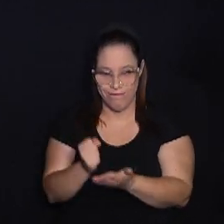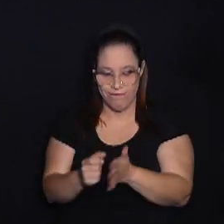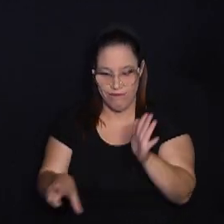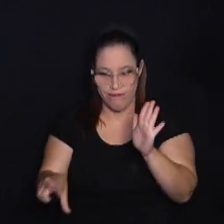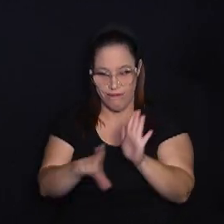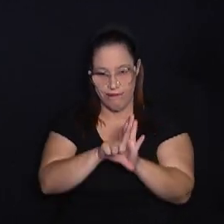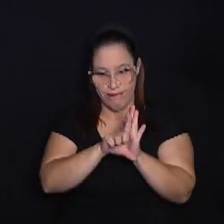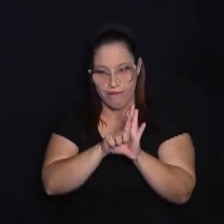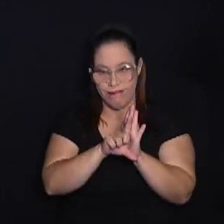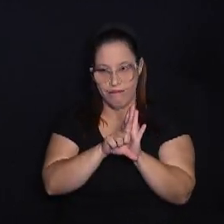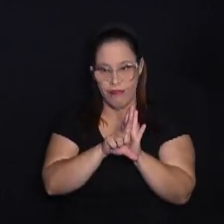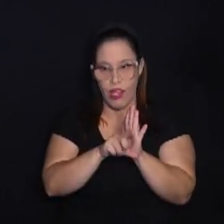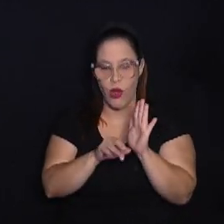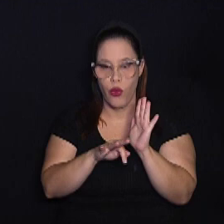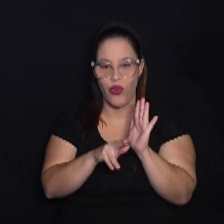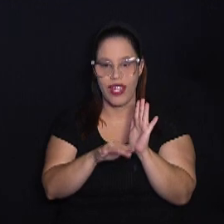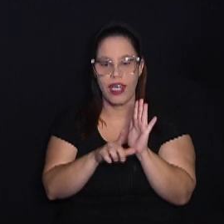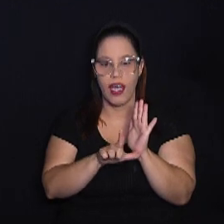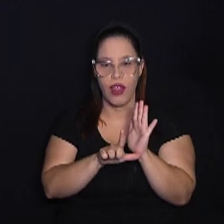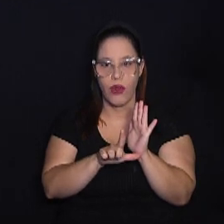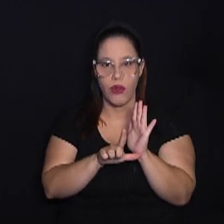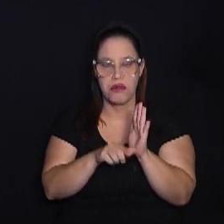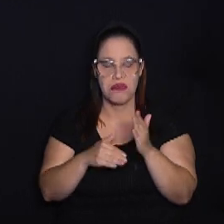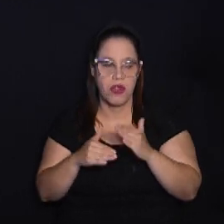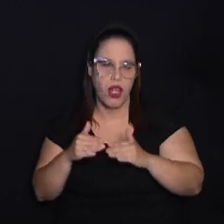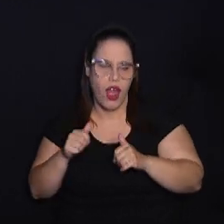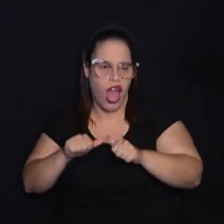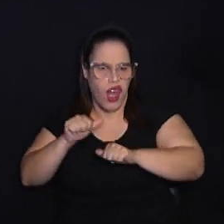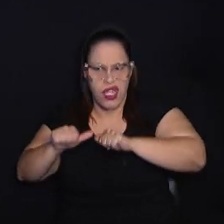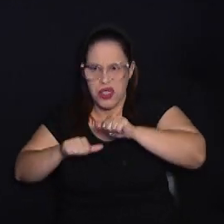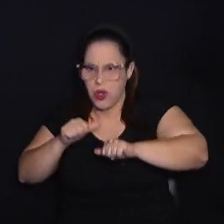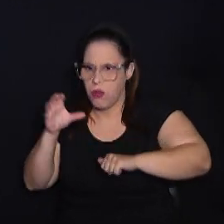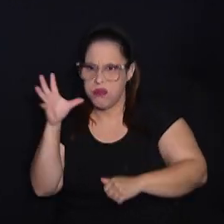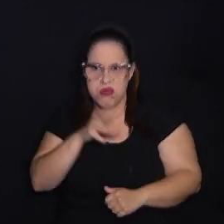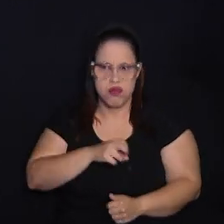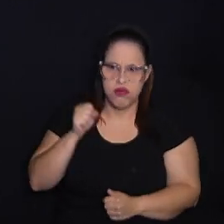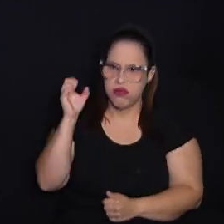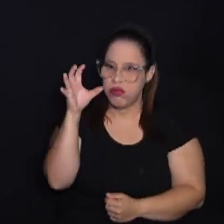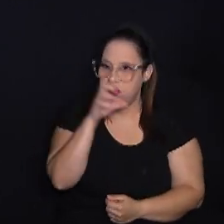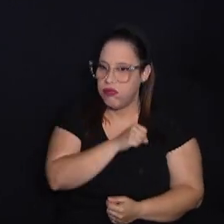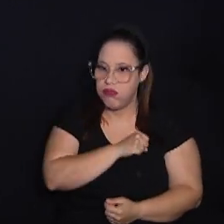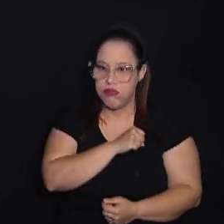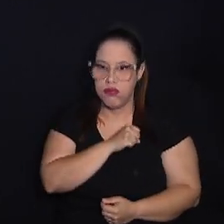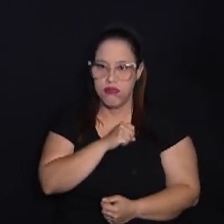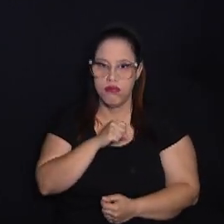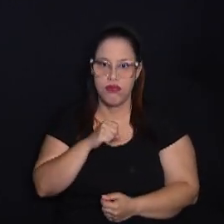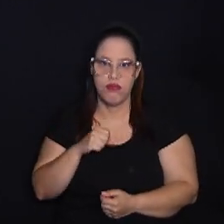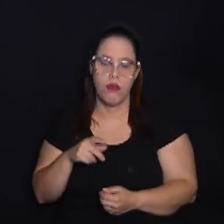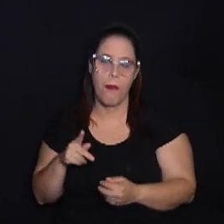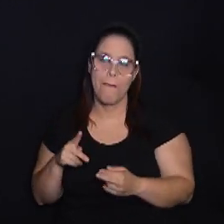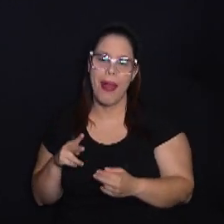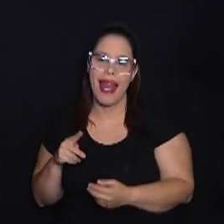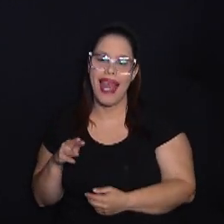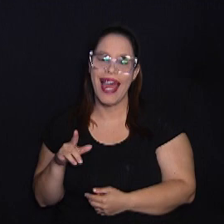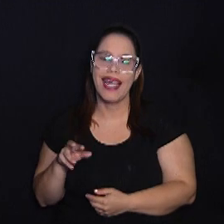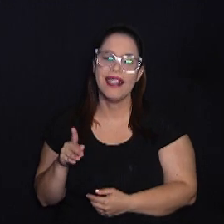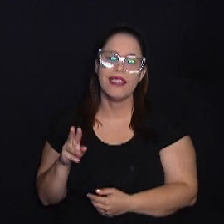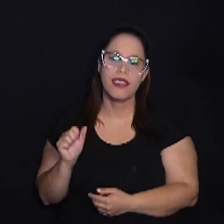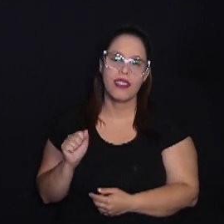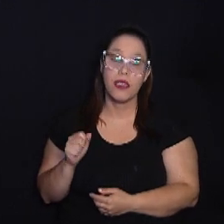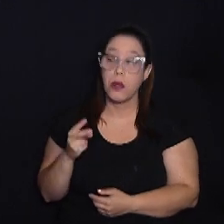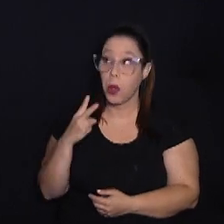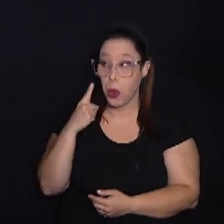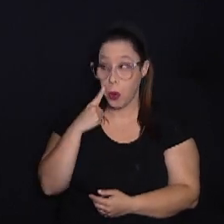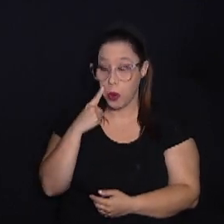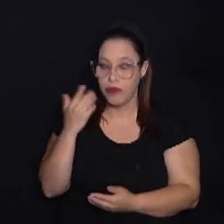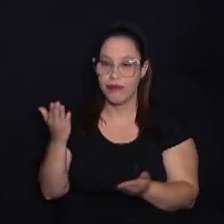legislação fiscal, que muda numa velocidade impressionante. Palestras como assistimos hoje, elas têm